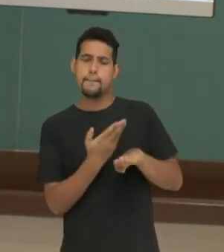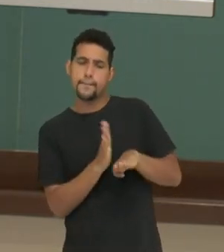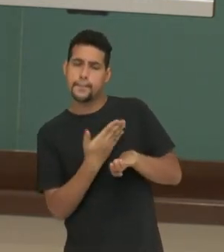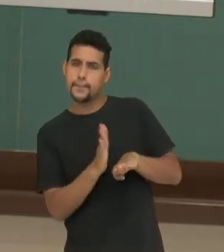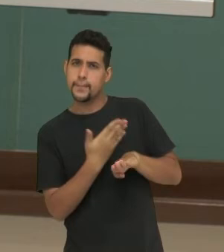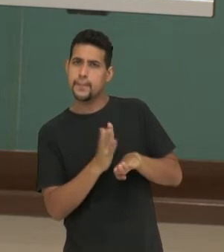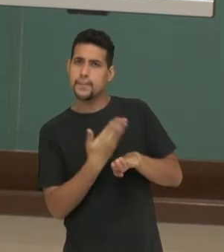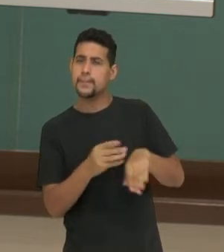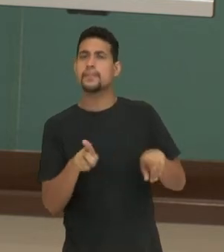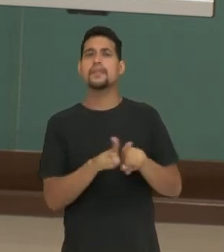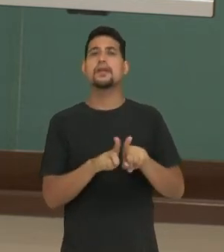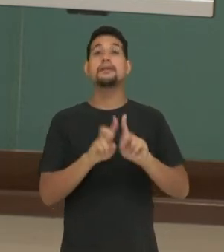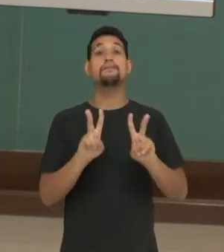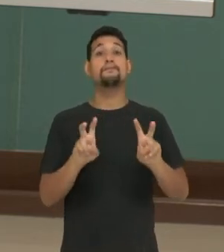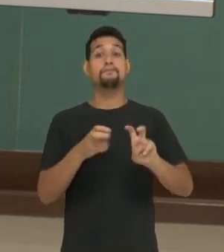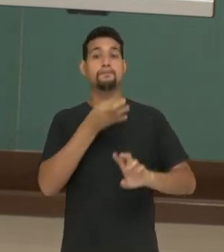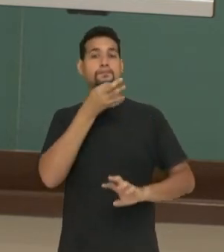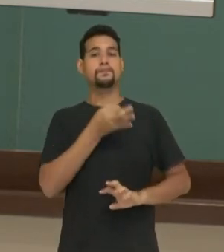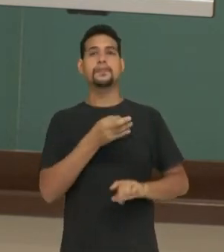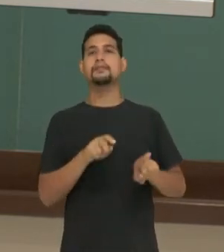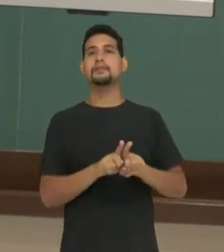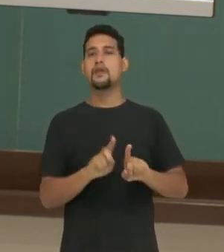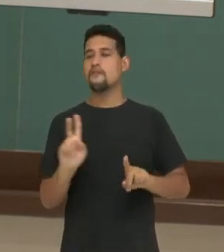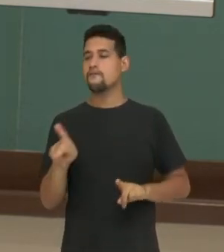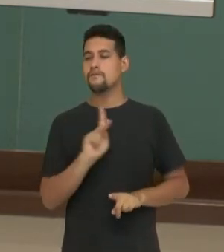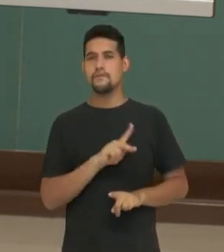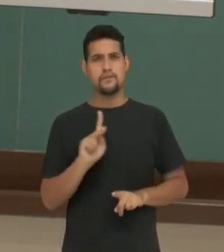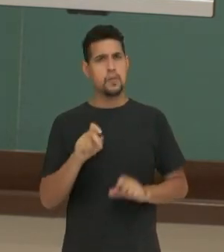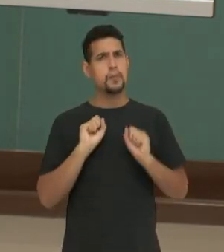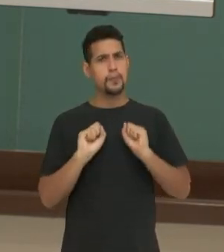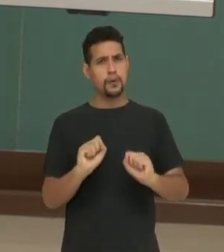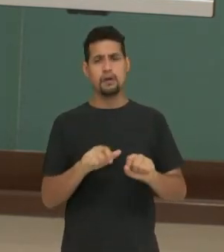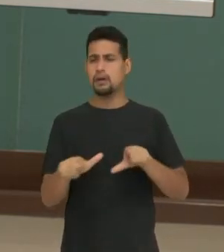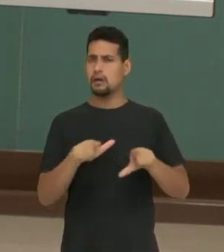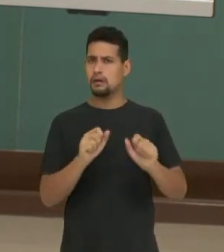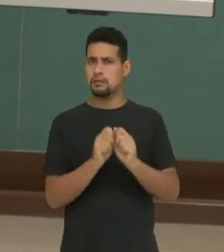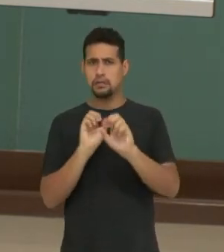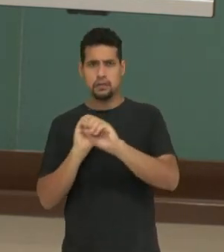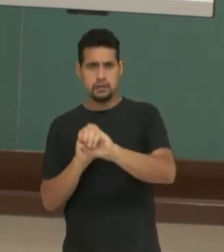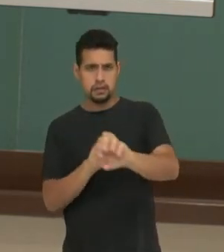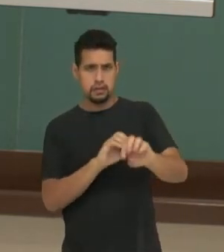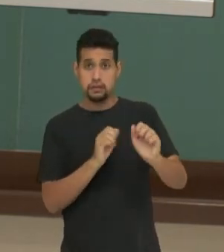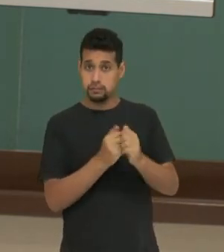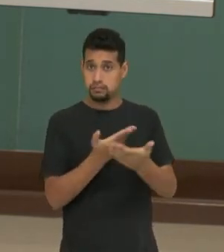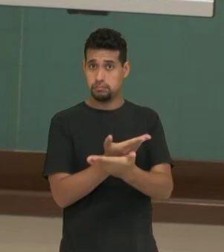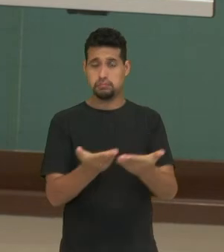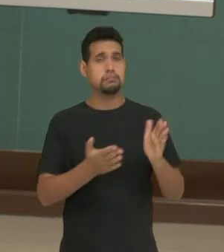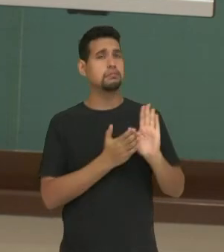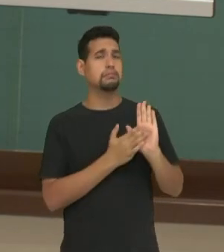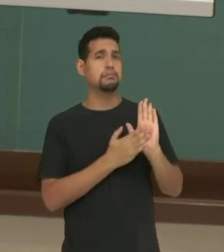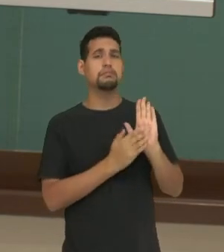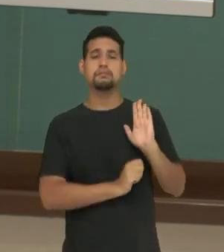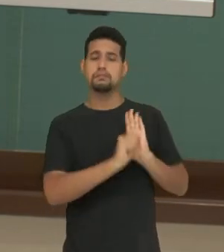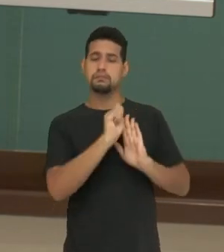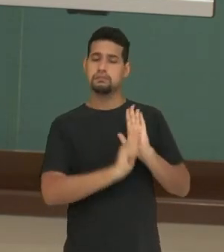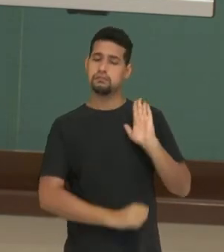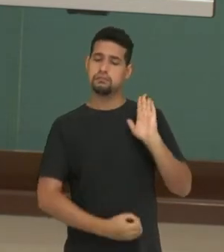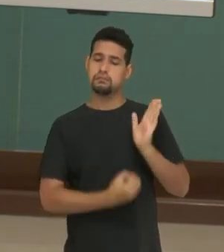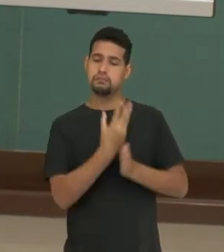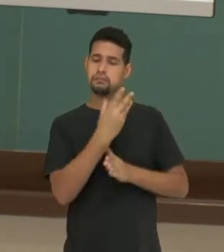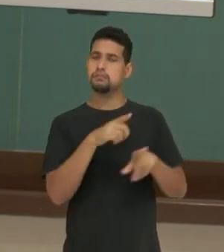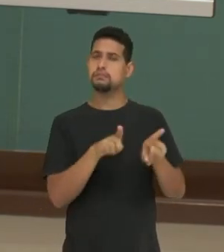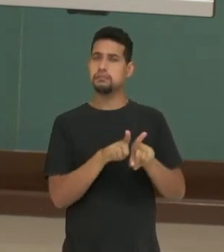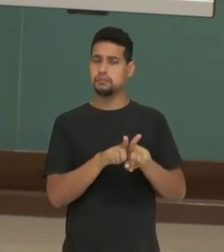treinamento, né, e uma sugestão para que os professores possam trabalhar com vocês essa proposta de texto, de produção de